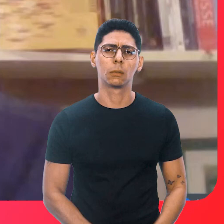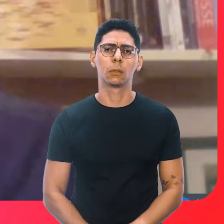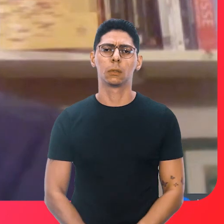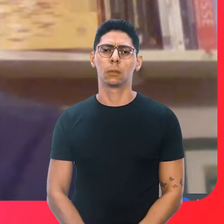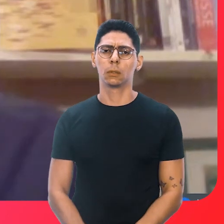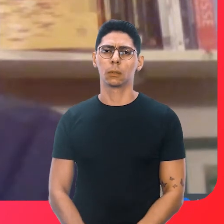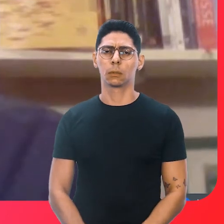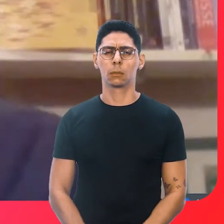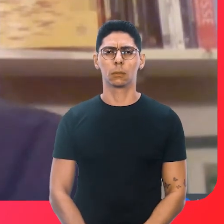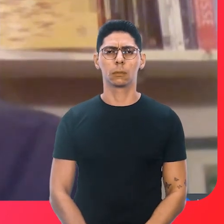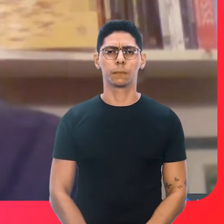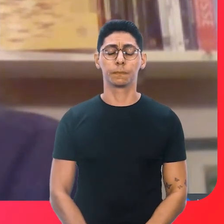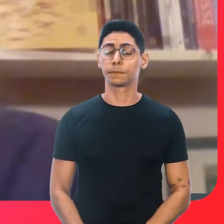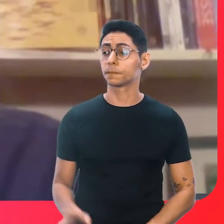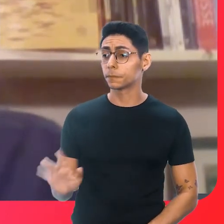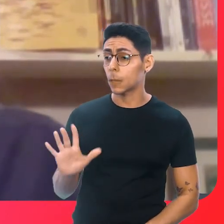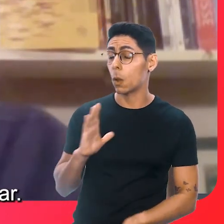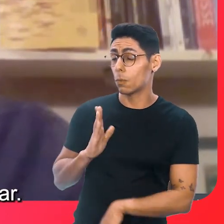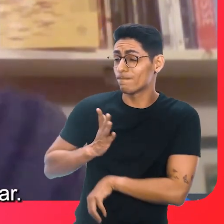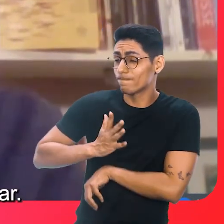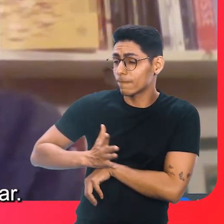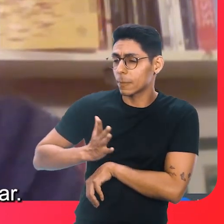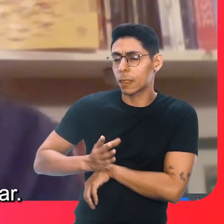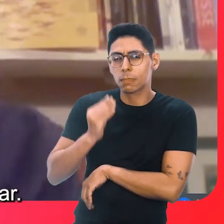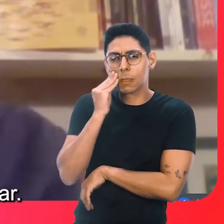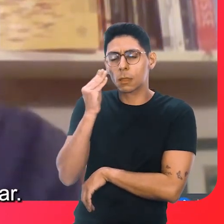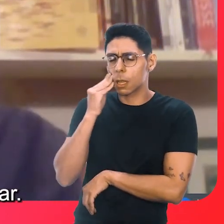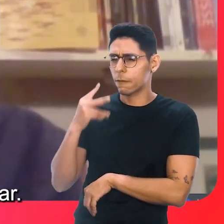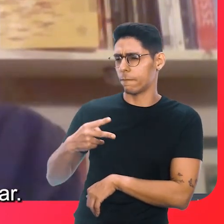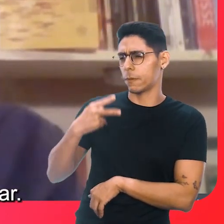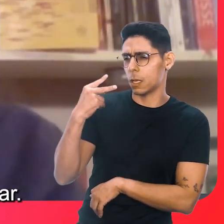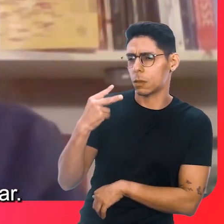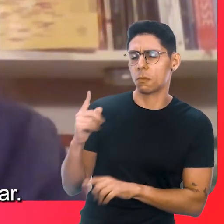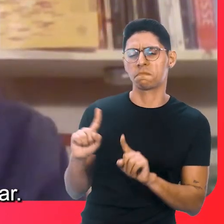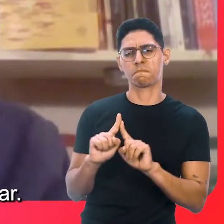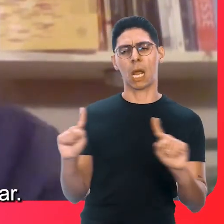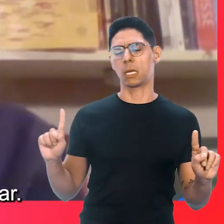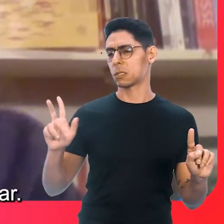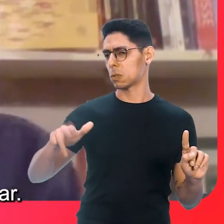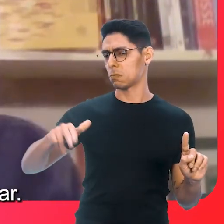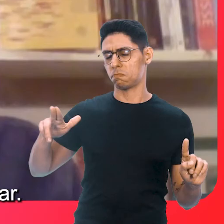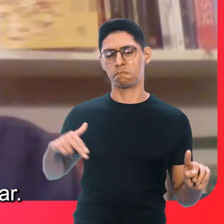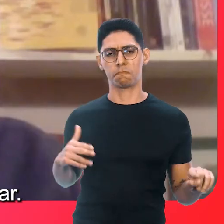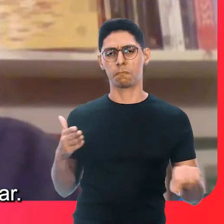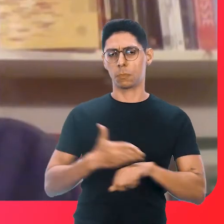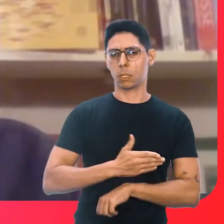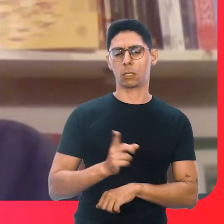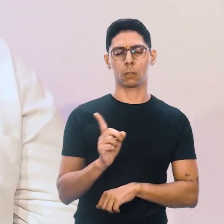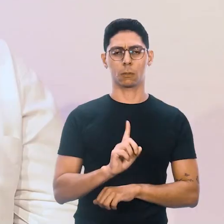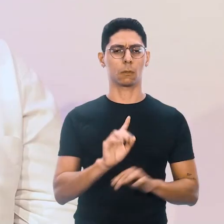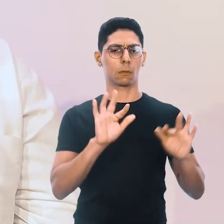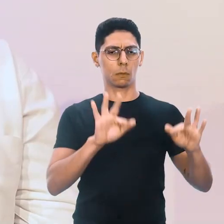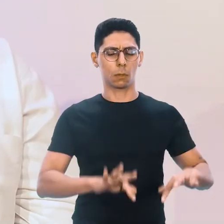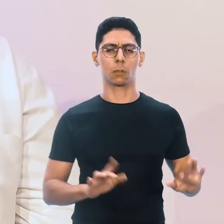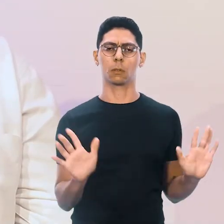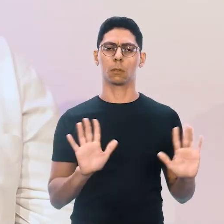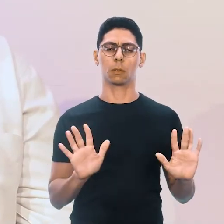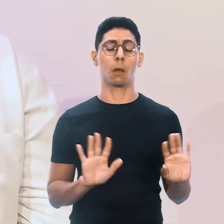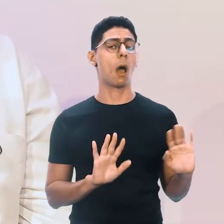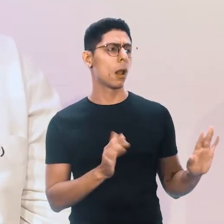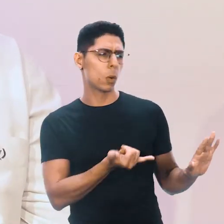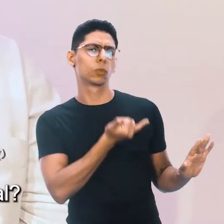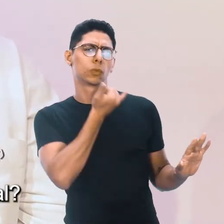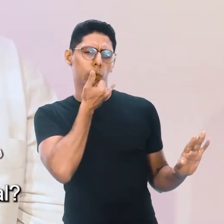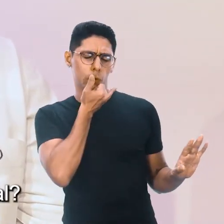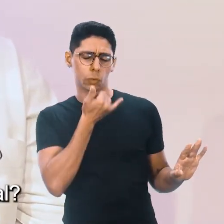eu ensaiei para ser candidato a vereador uma vez, mas não cheguei a concretizar. Desculpa,